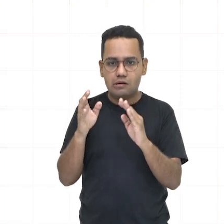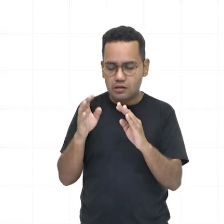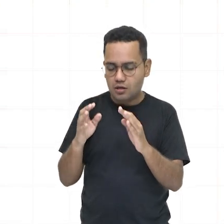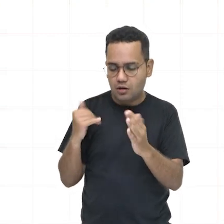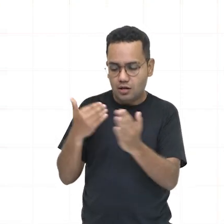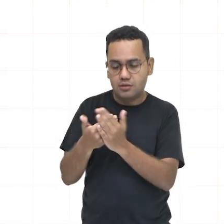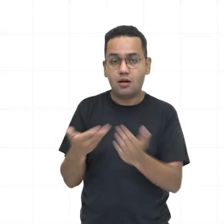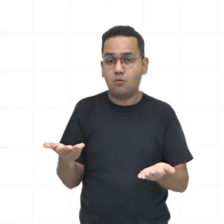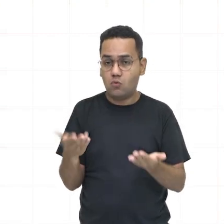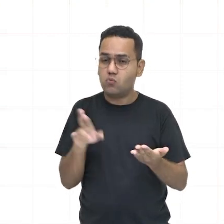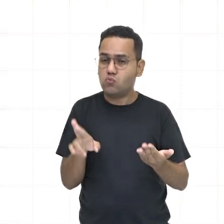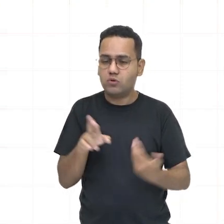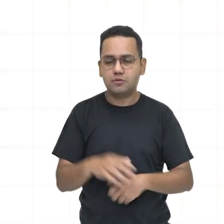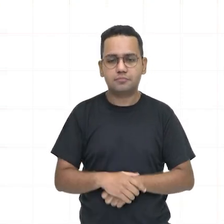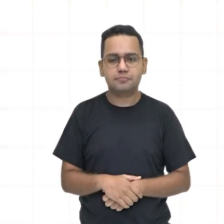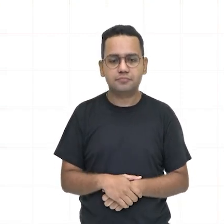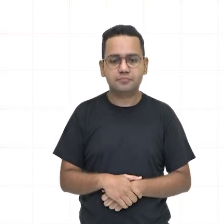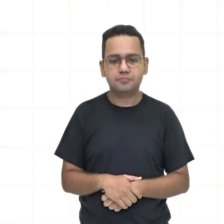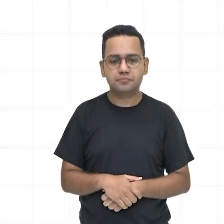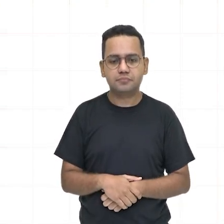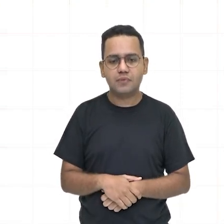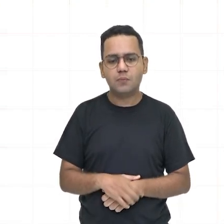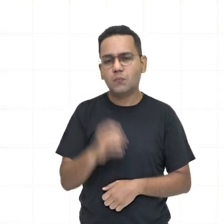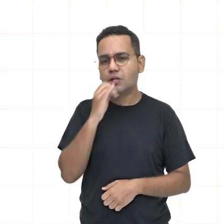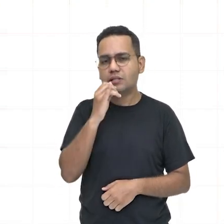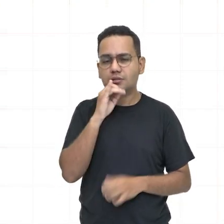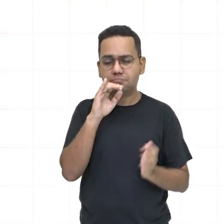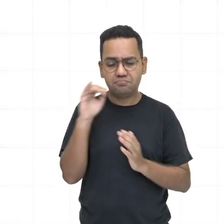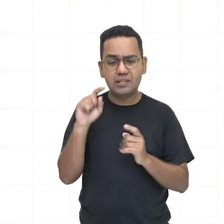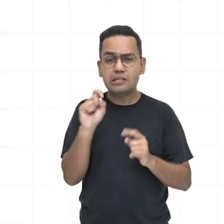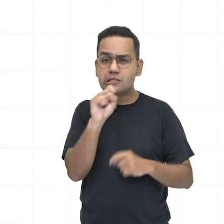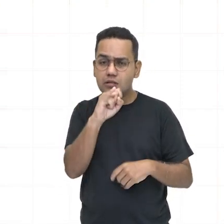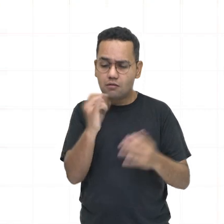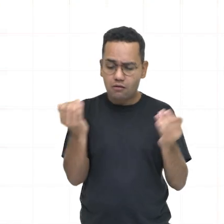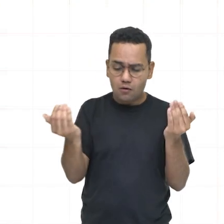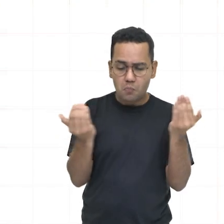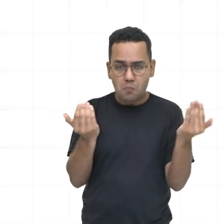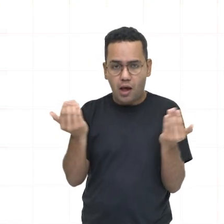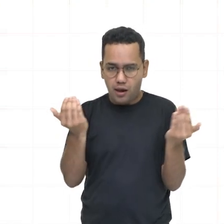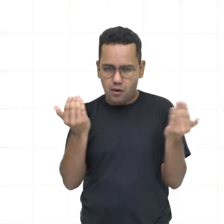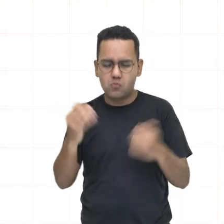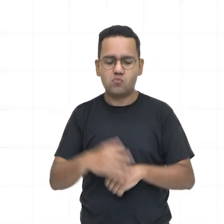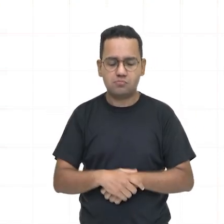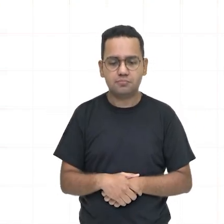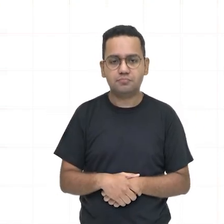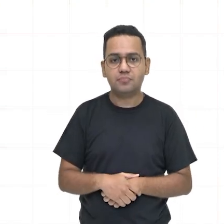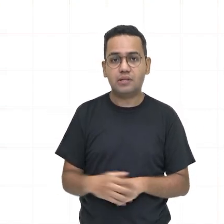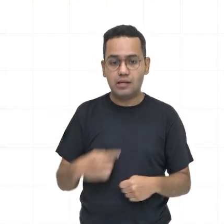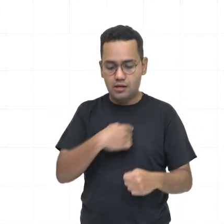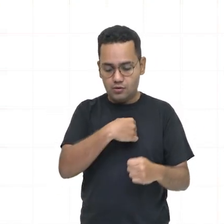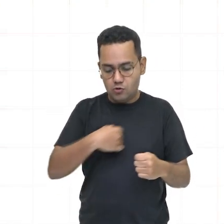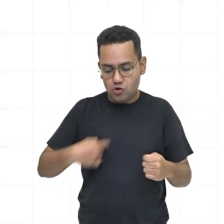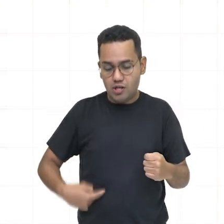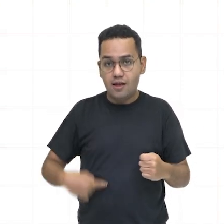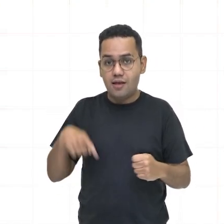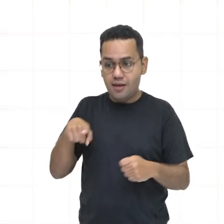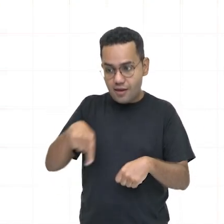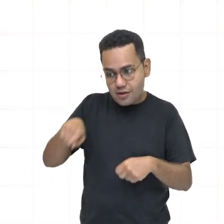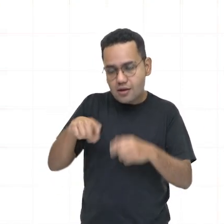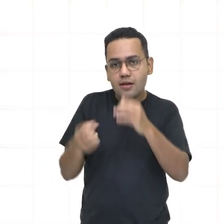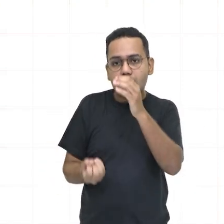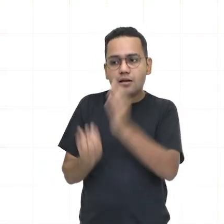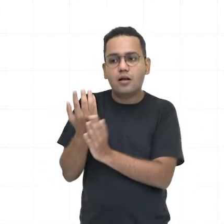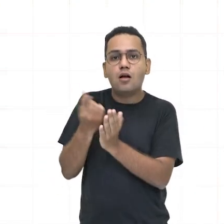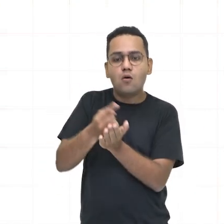hoje. Se você parar para pensar, já que a gente está falando em geografia, os chineses inventaram a bússola. Segundo